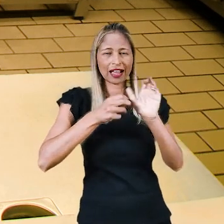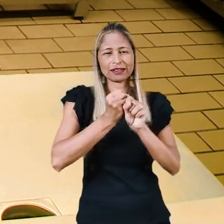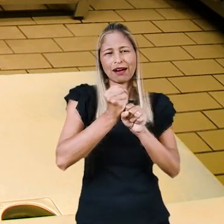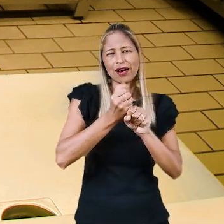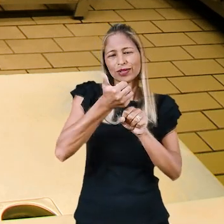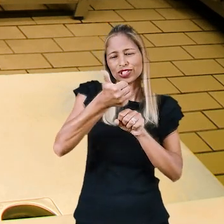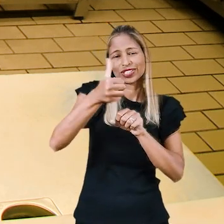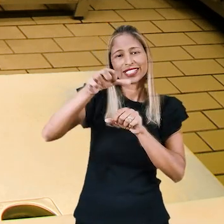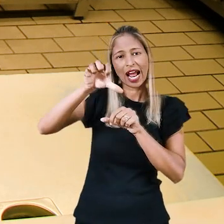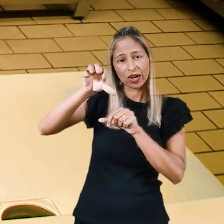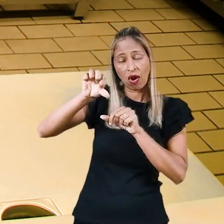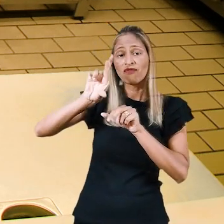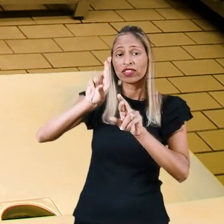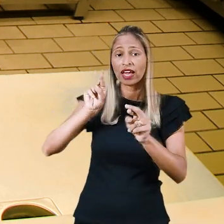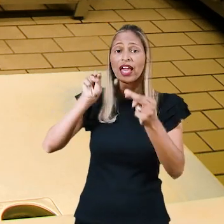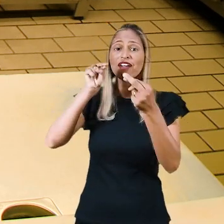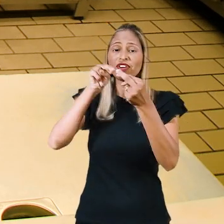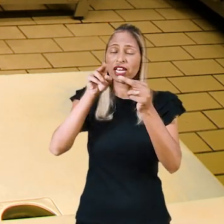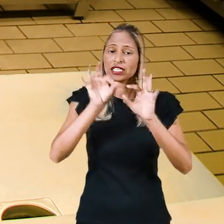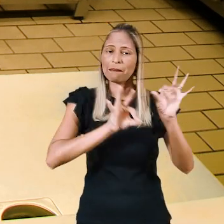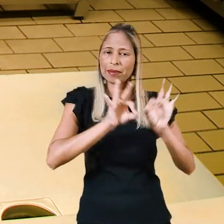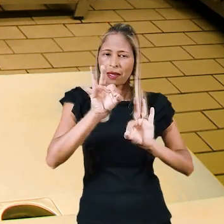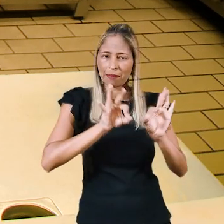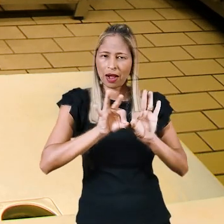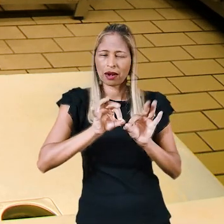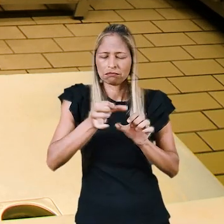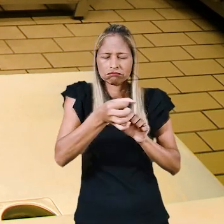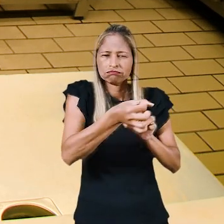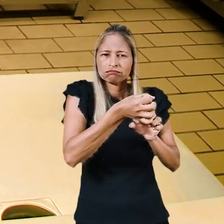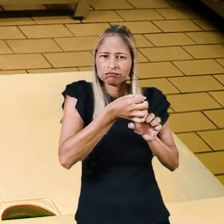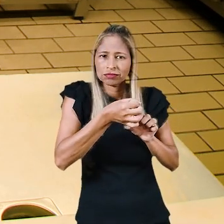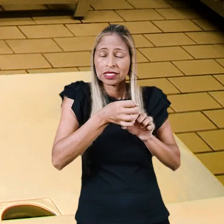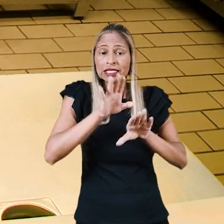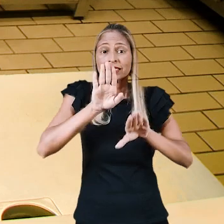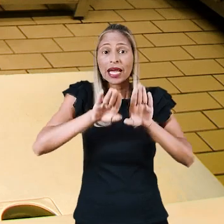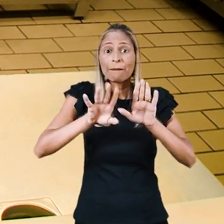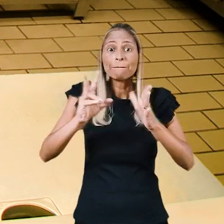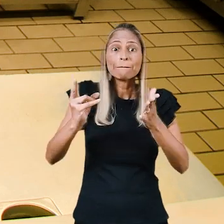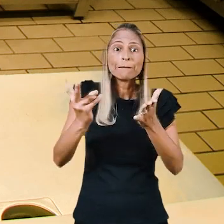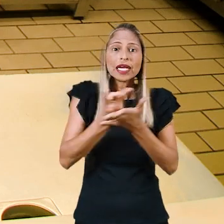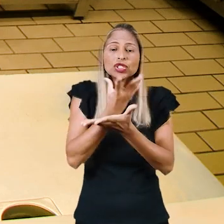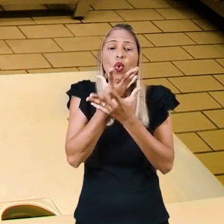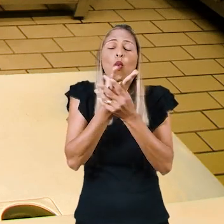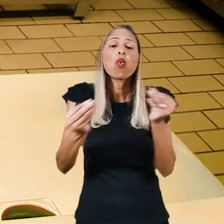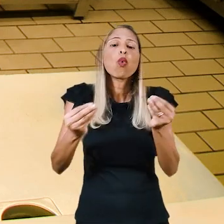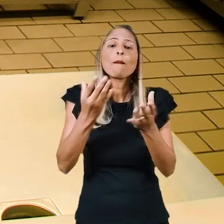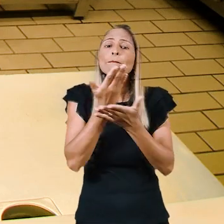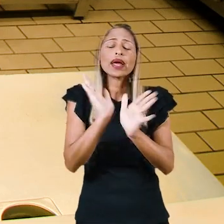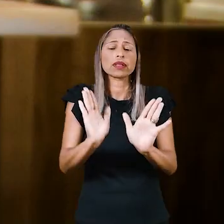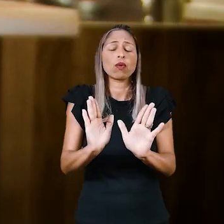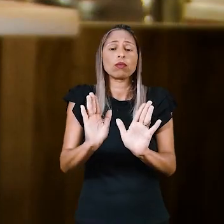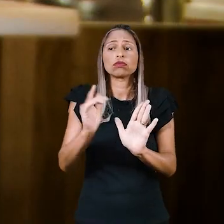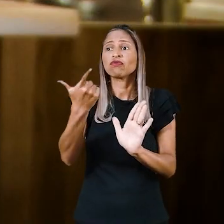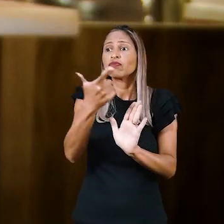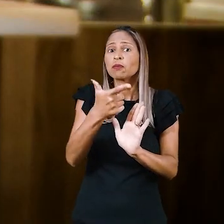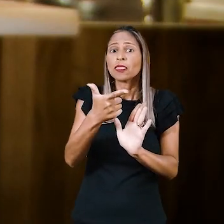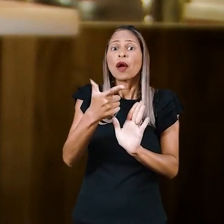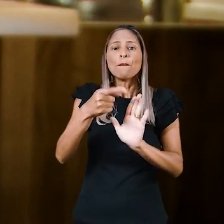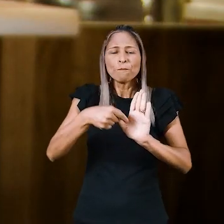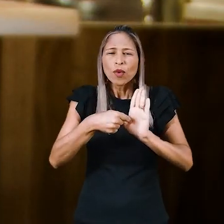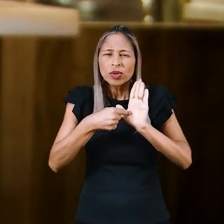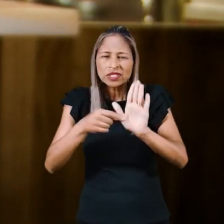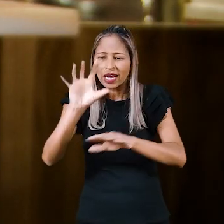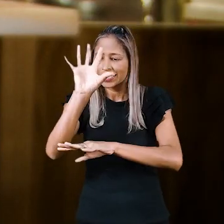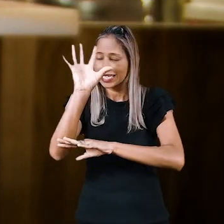século XIX, a gente encontra referências a preparos do mangarito e, de repente, o mangarito desapareceu. Trazer